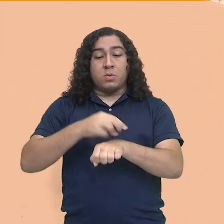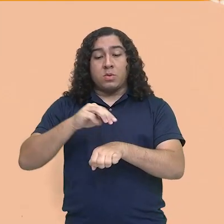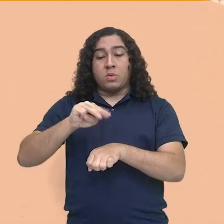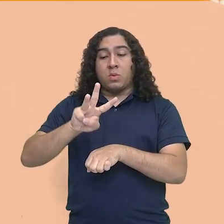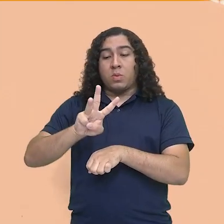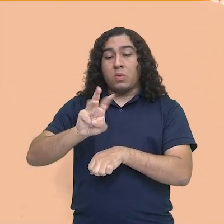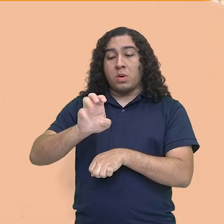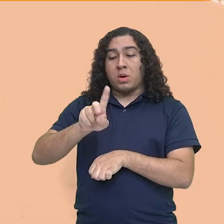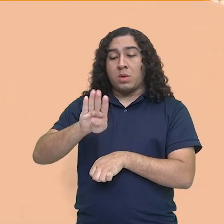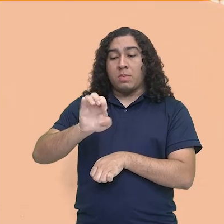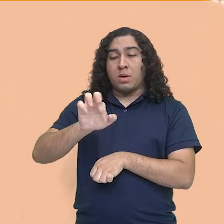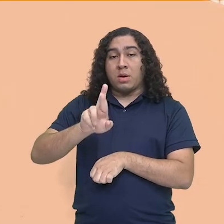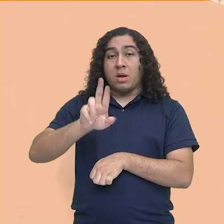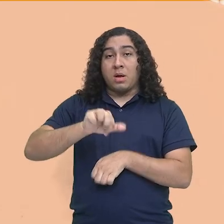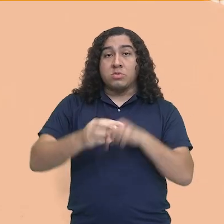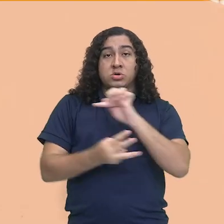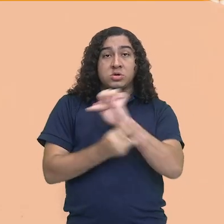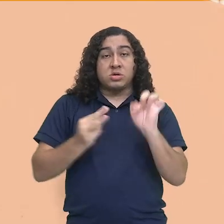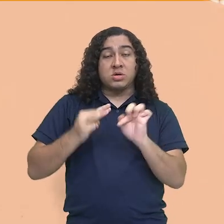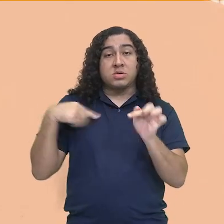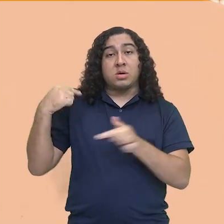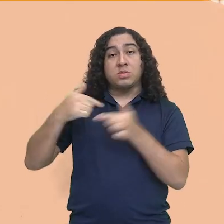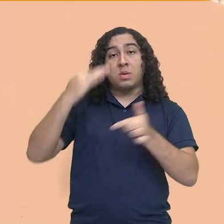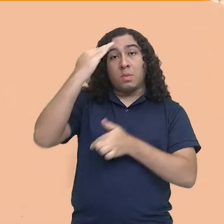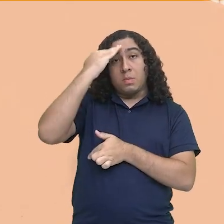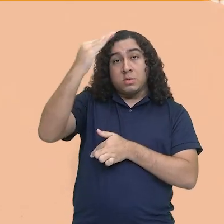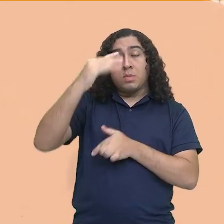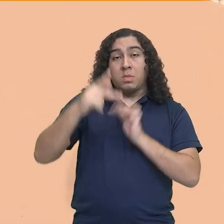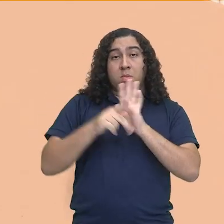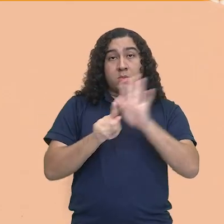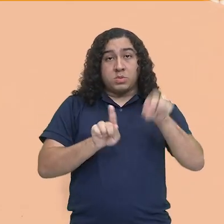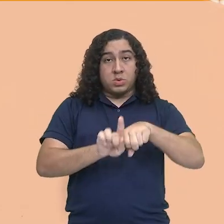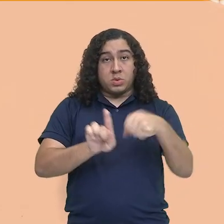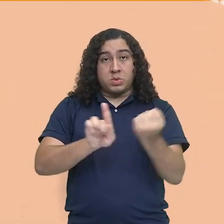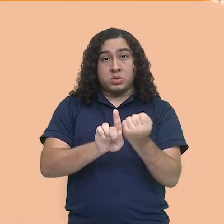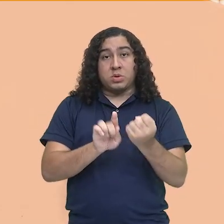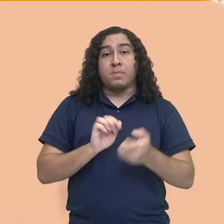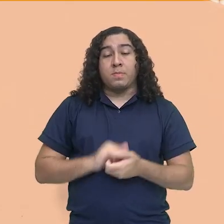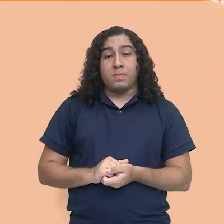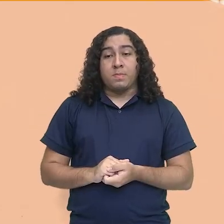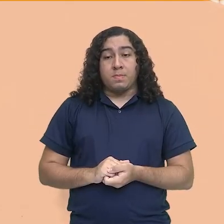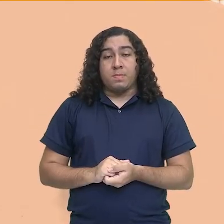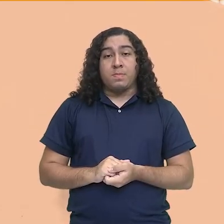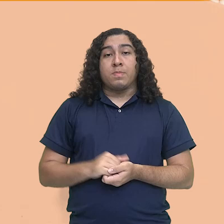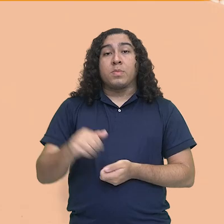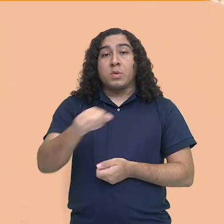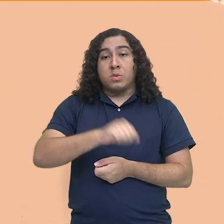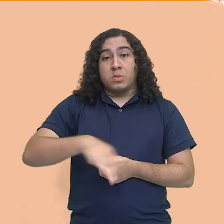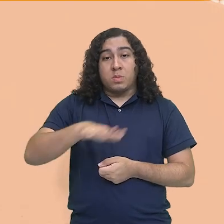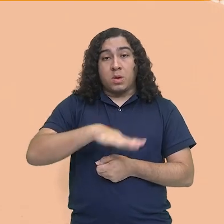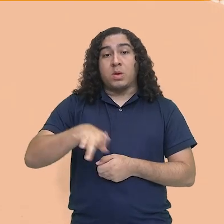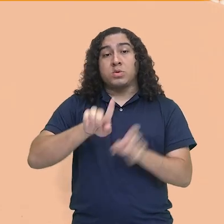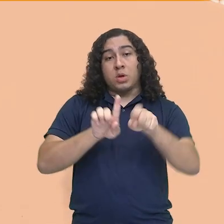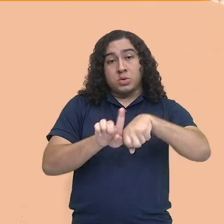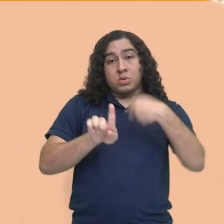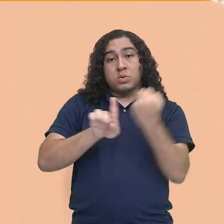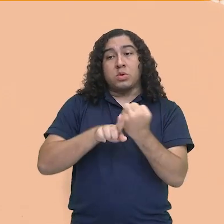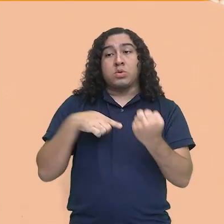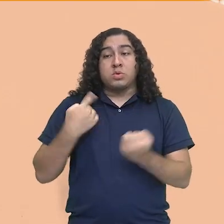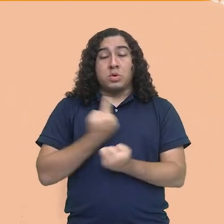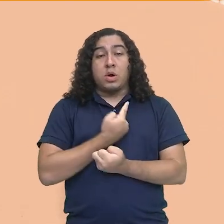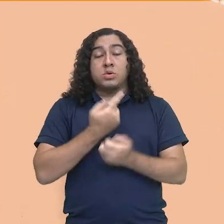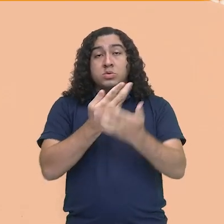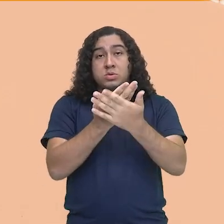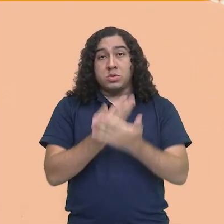os 3 clássicos da sociologia, né? Muito bem, no campo da sociologia, né, nós vimos aí então